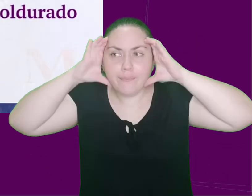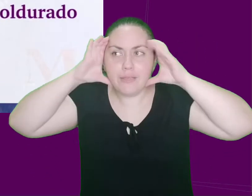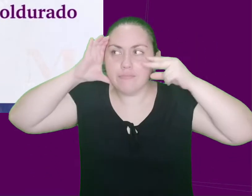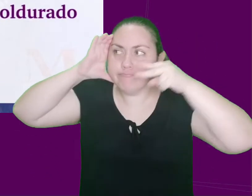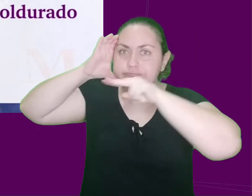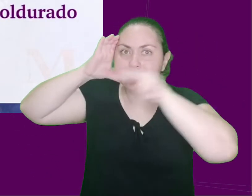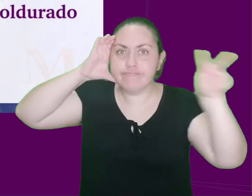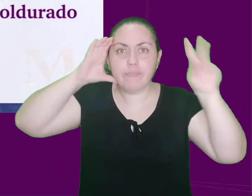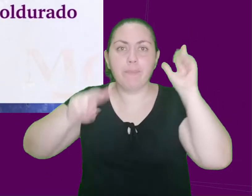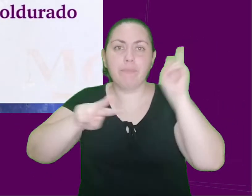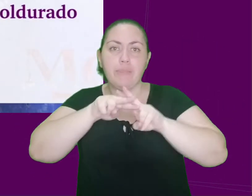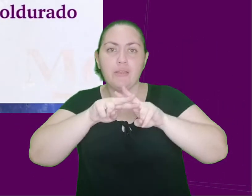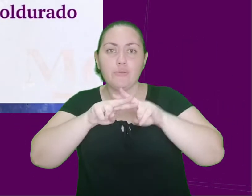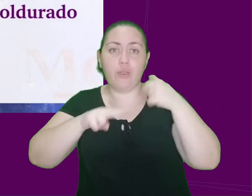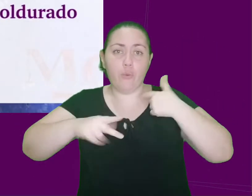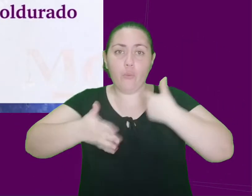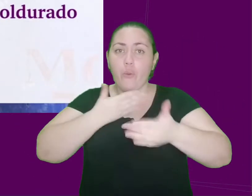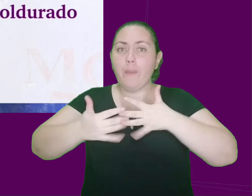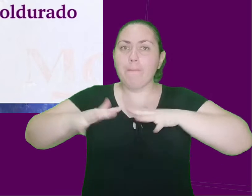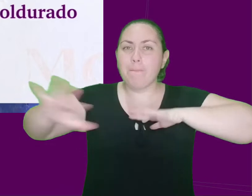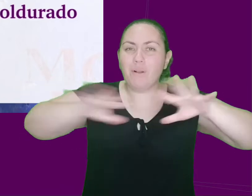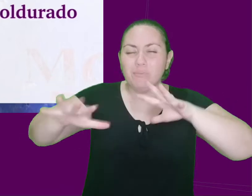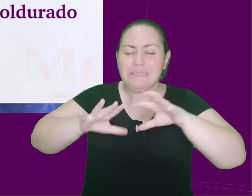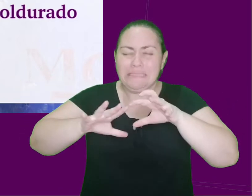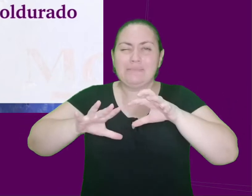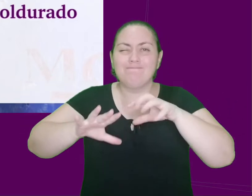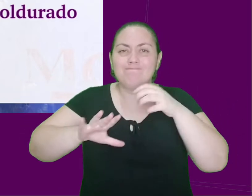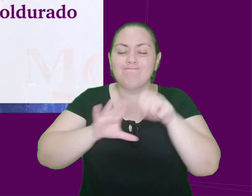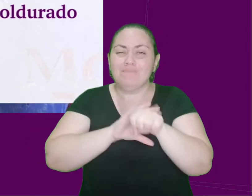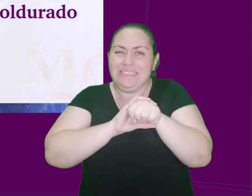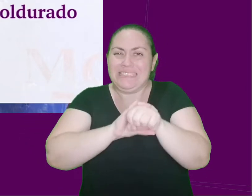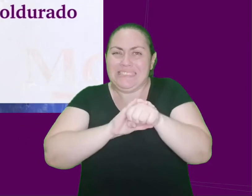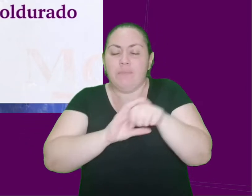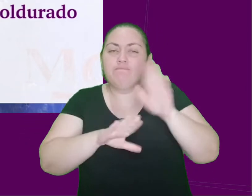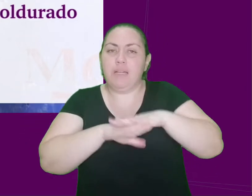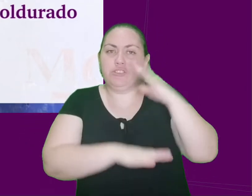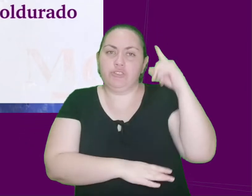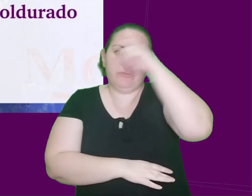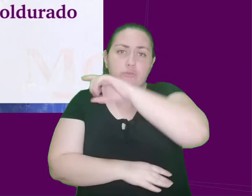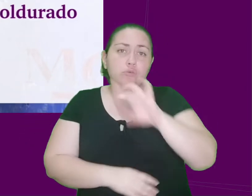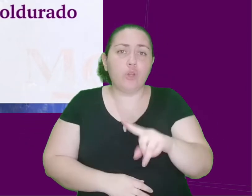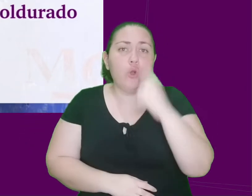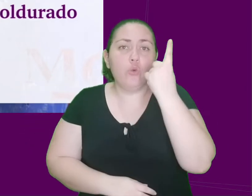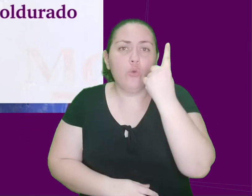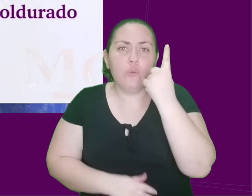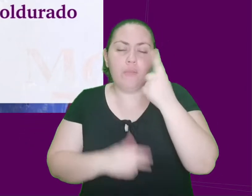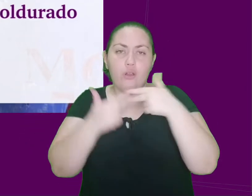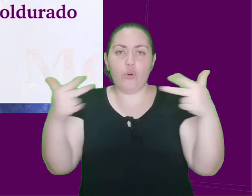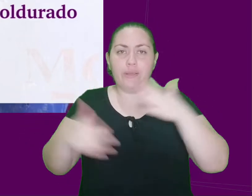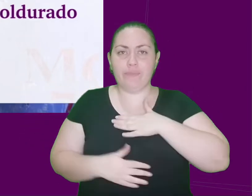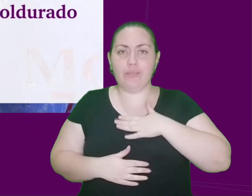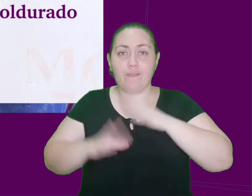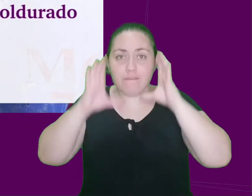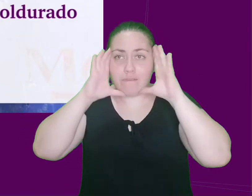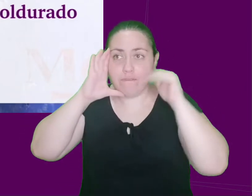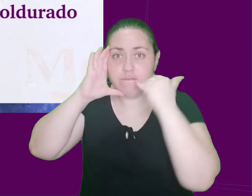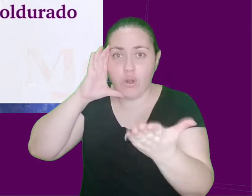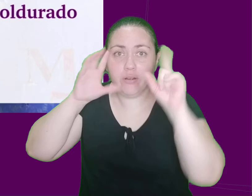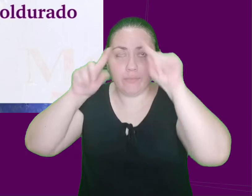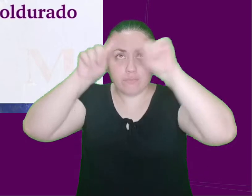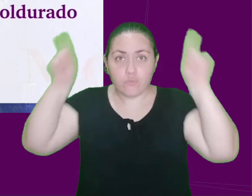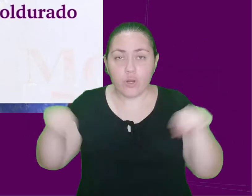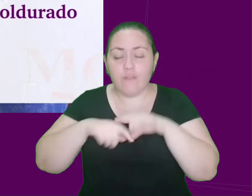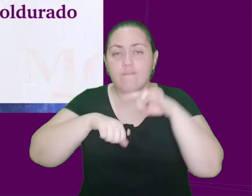está presa lá fora. Cada movimento que faço complica as coisas. É a única parte de mim fora da casa,